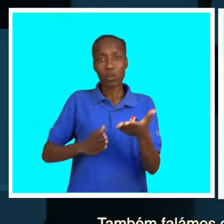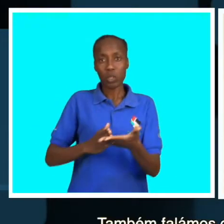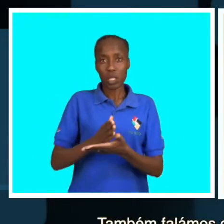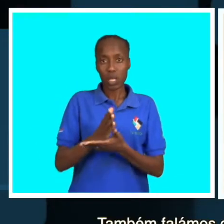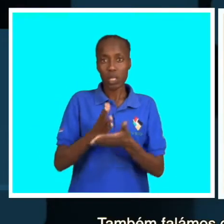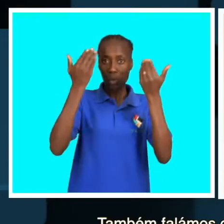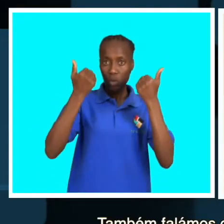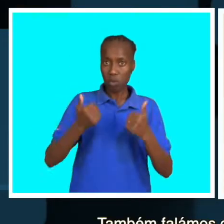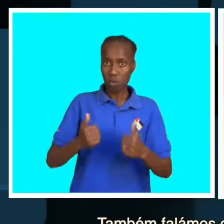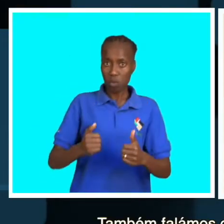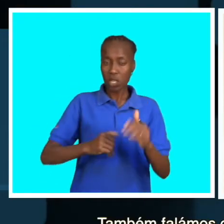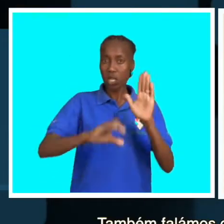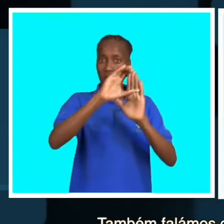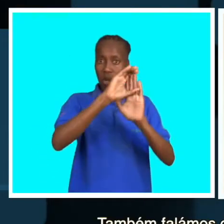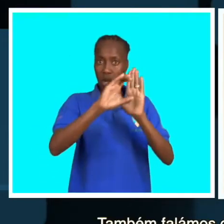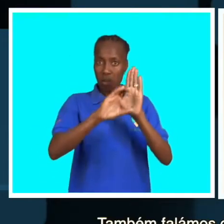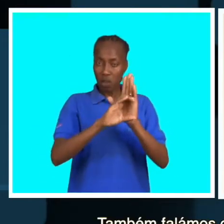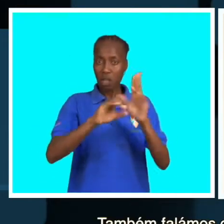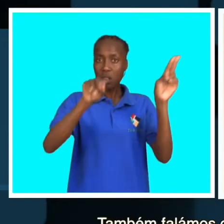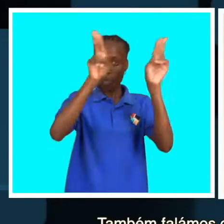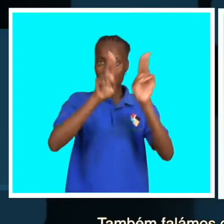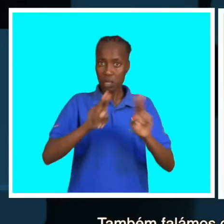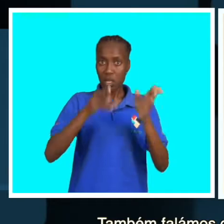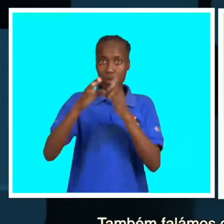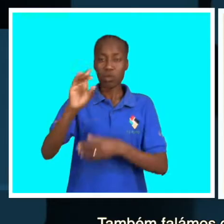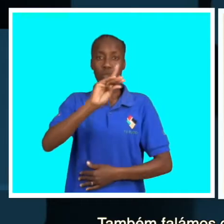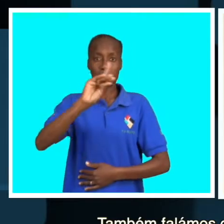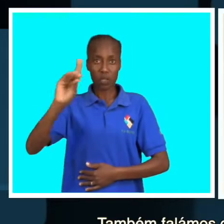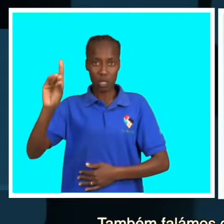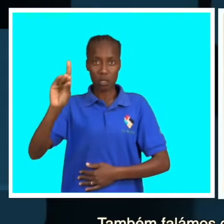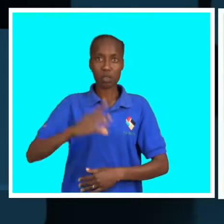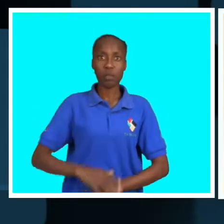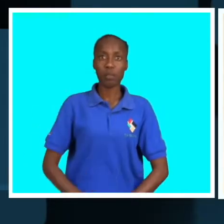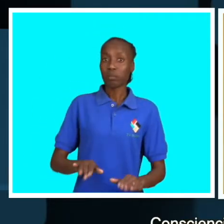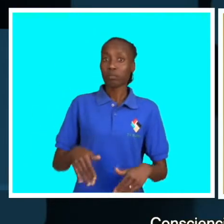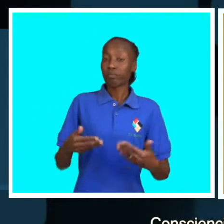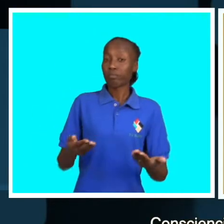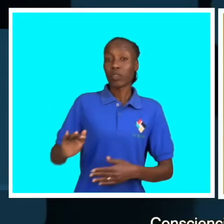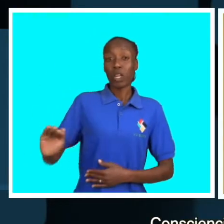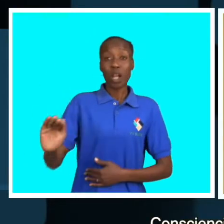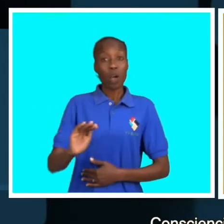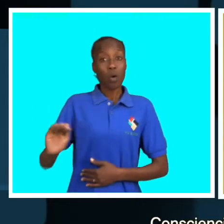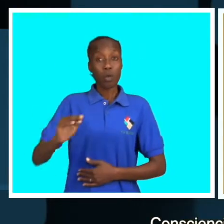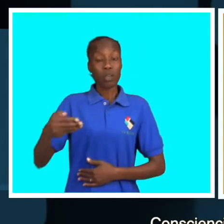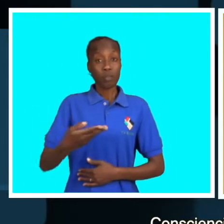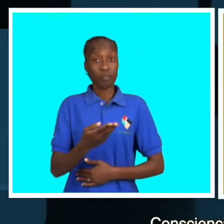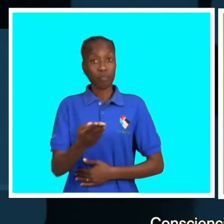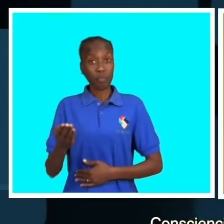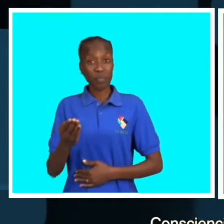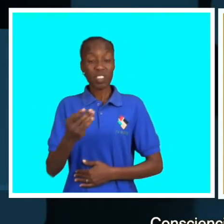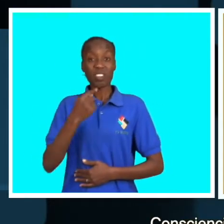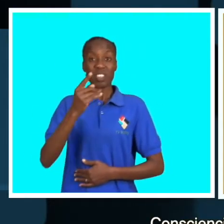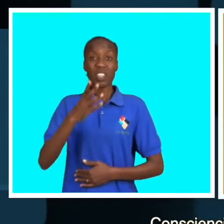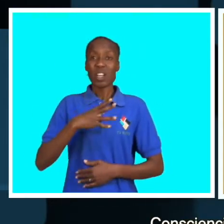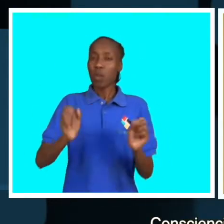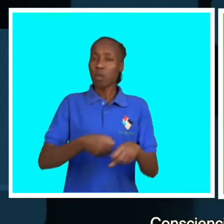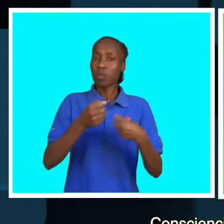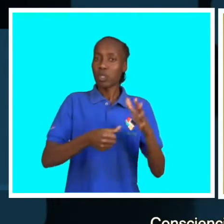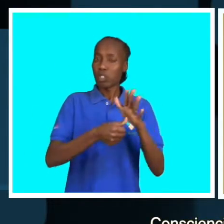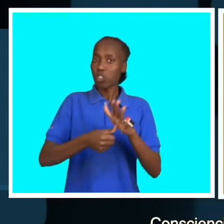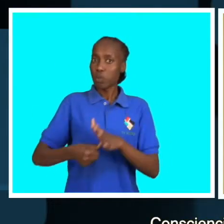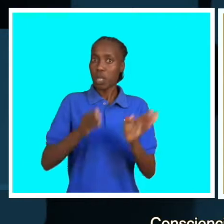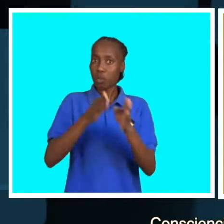Também falamos em direitos humanos, principalmente de conversar a pessoa com deficiência. E a comunidade em si, afinal de contas, nós